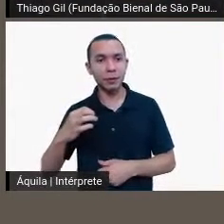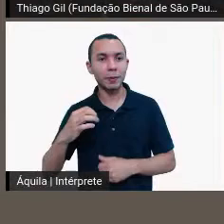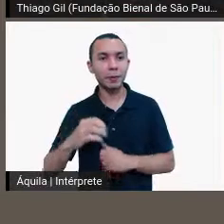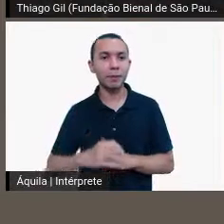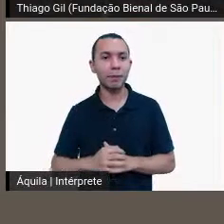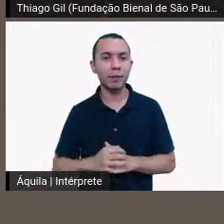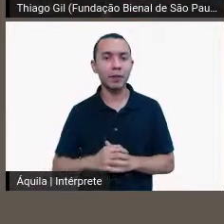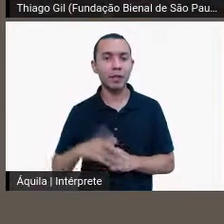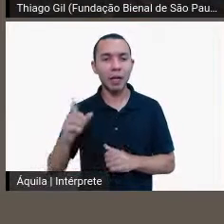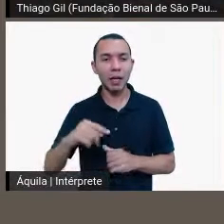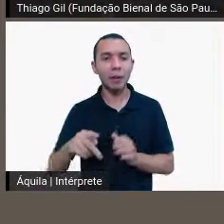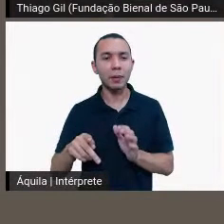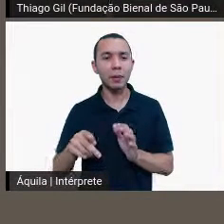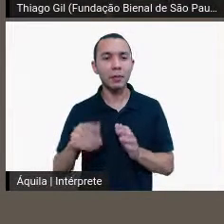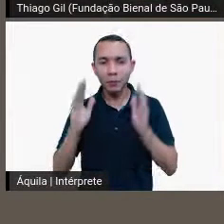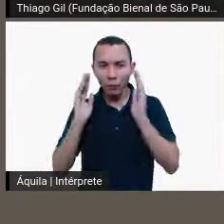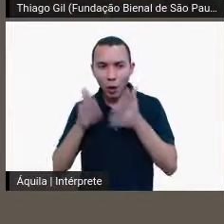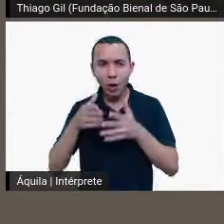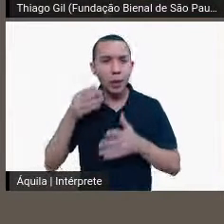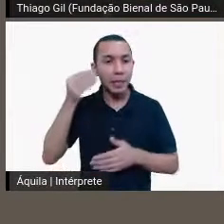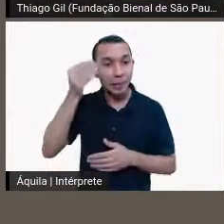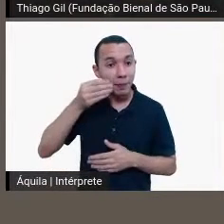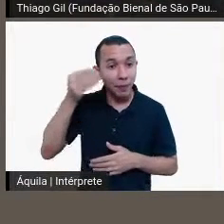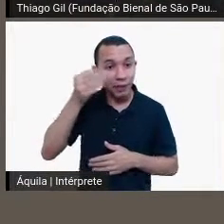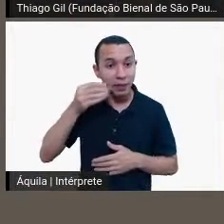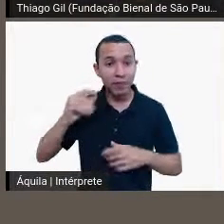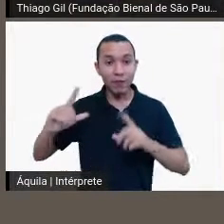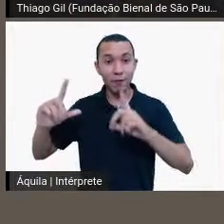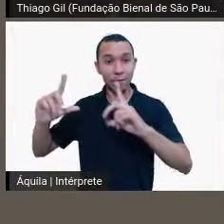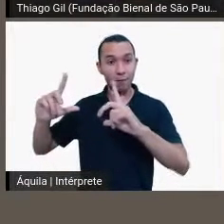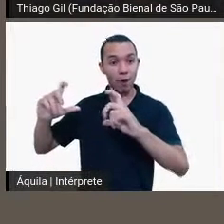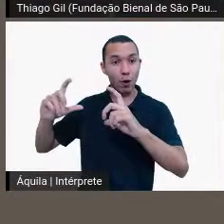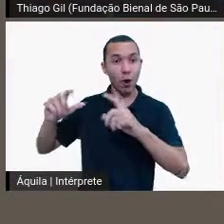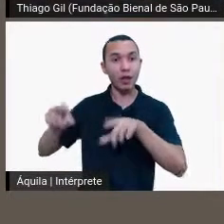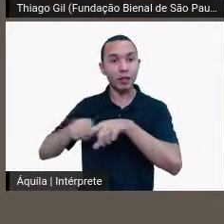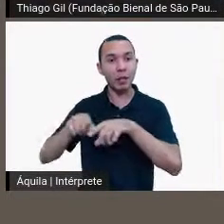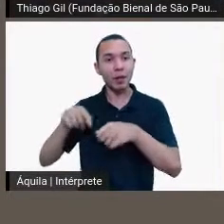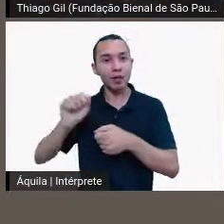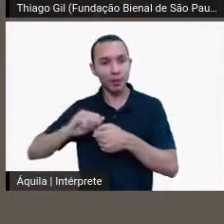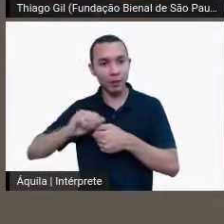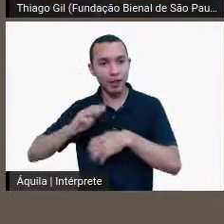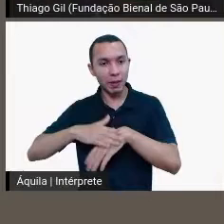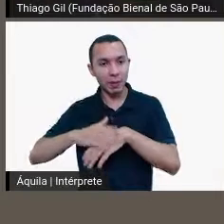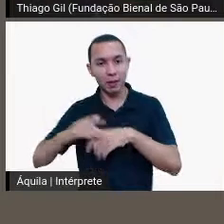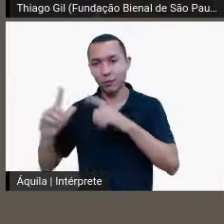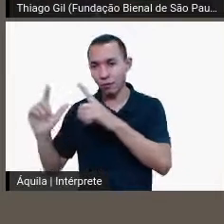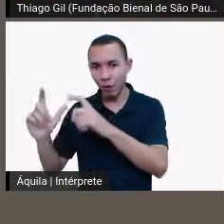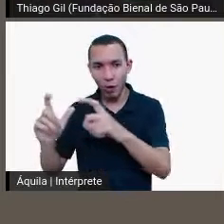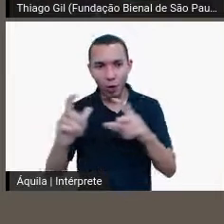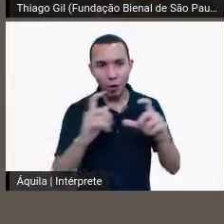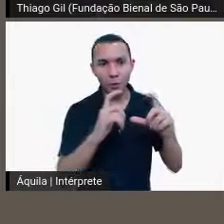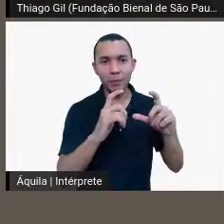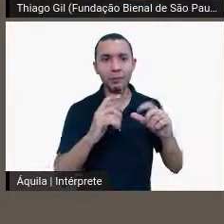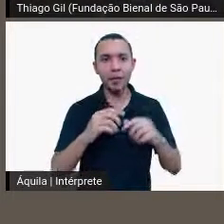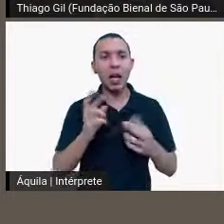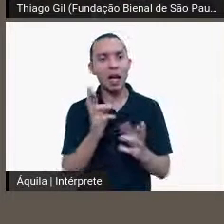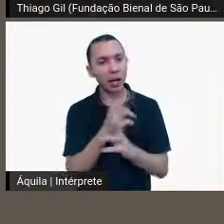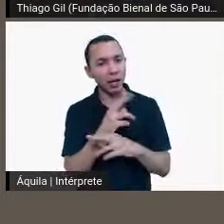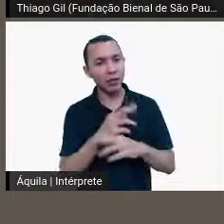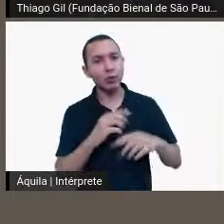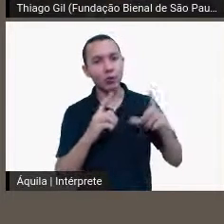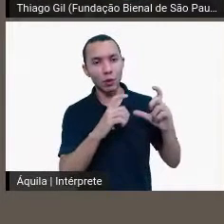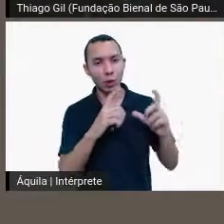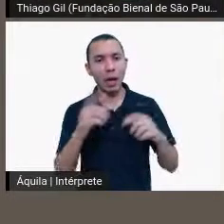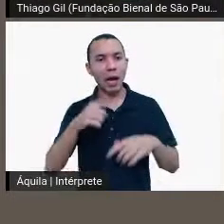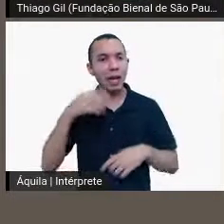pela experiência de ser fotografado e de consumir fotografias, por uma relação com a fotografia enquanto uma